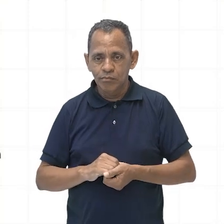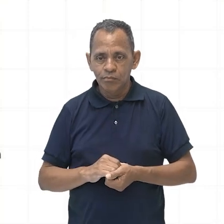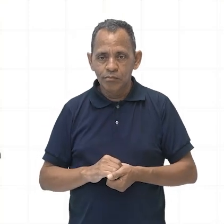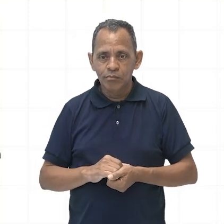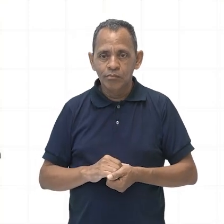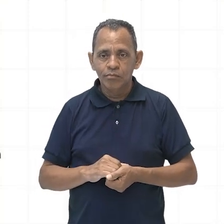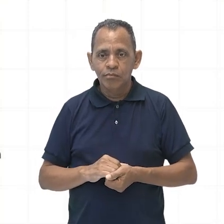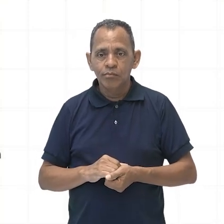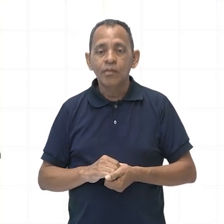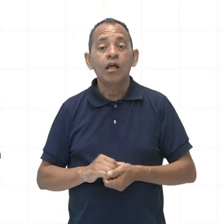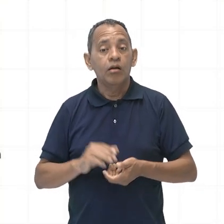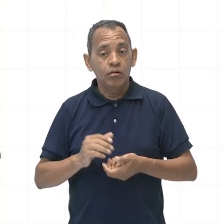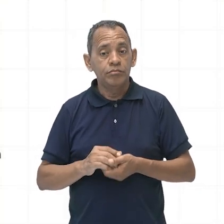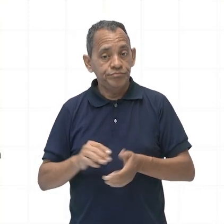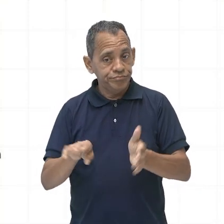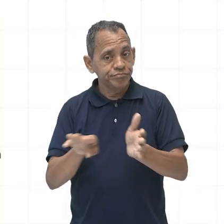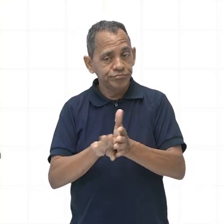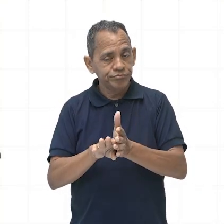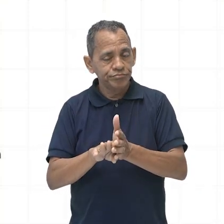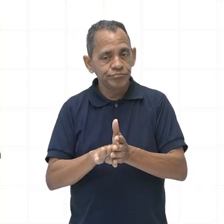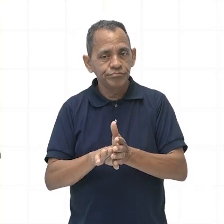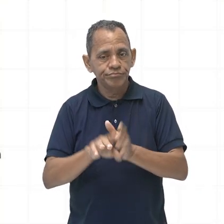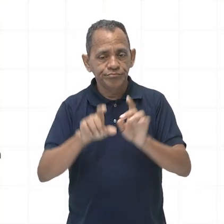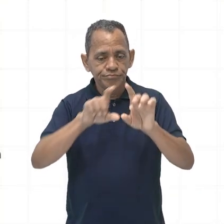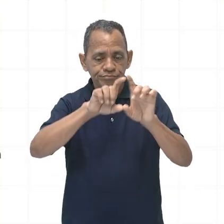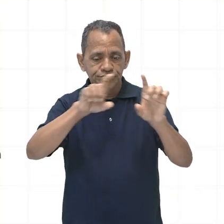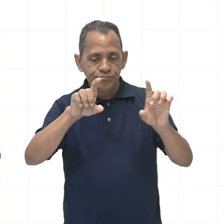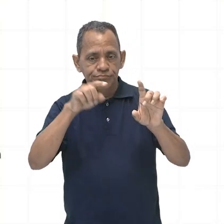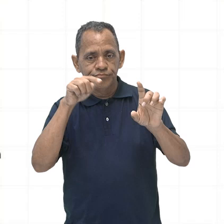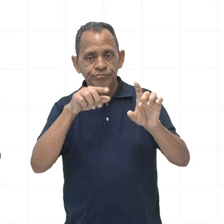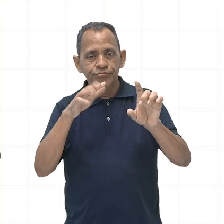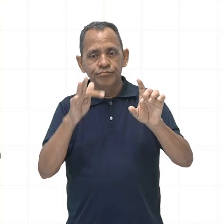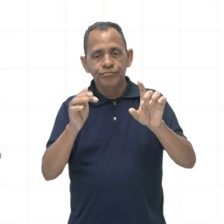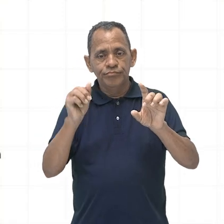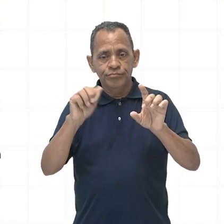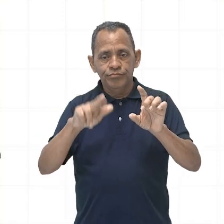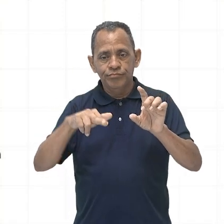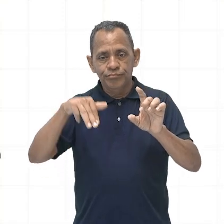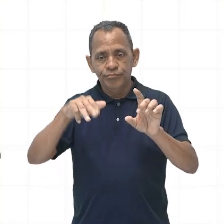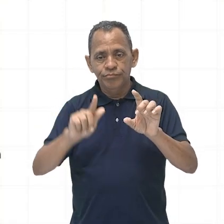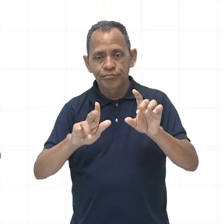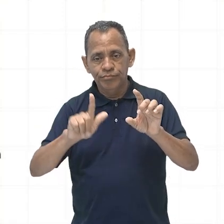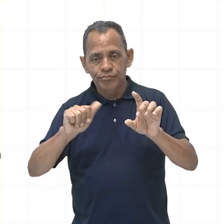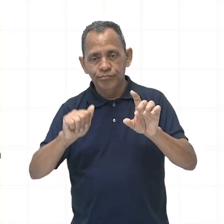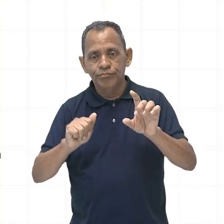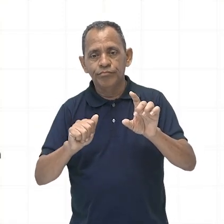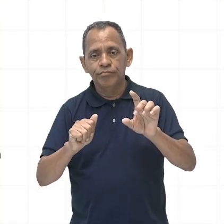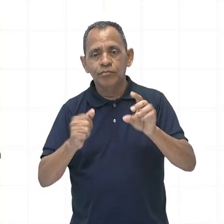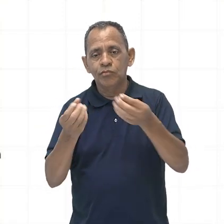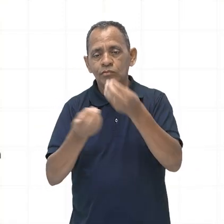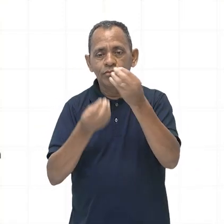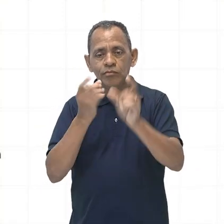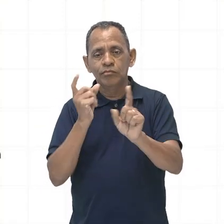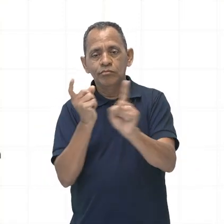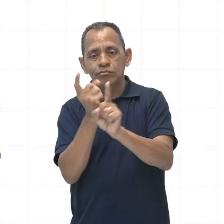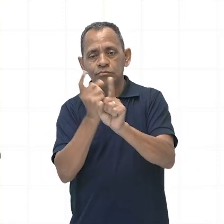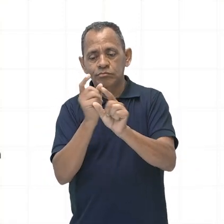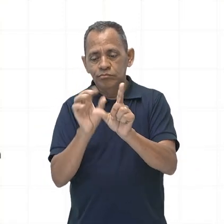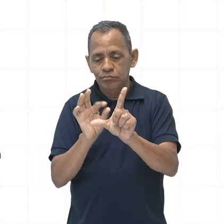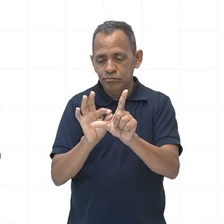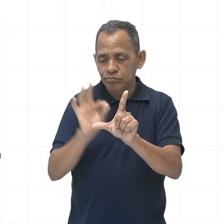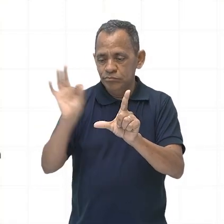sim, eu cheguei aqui nessa fórmula, olha só. Essa é a fórmula para achar, né, para encontrar a